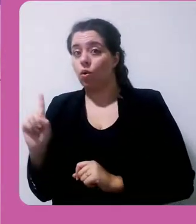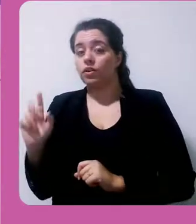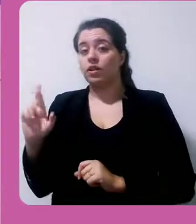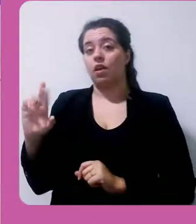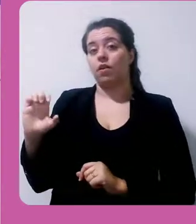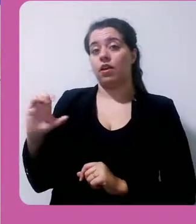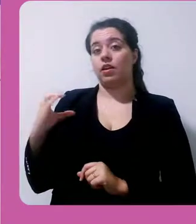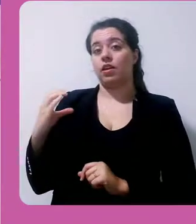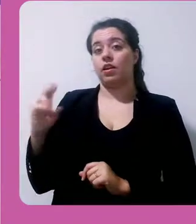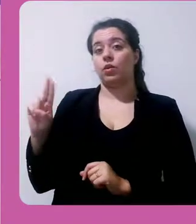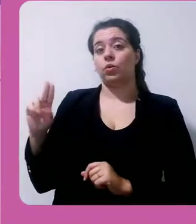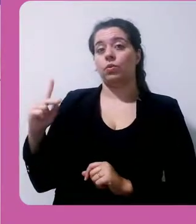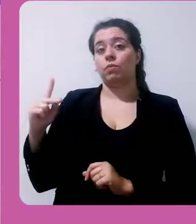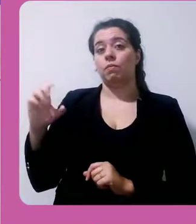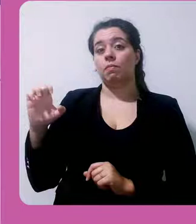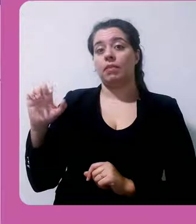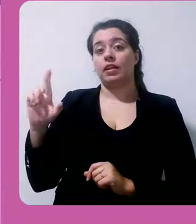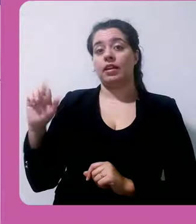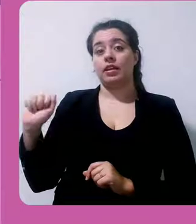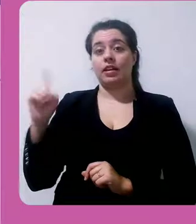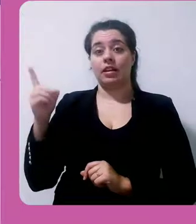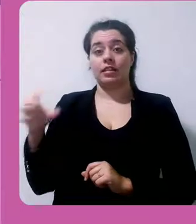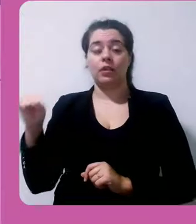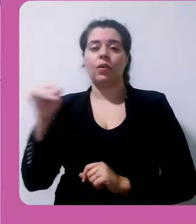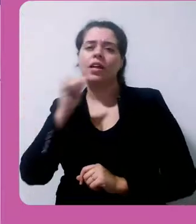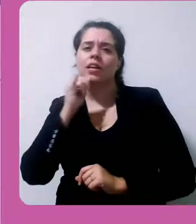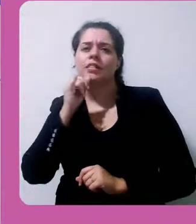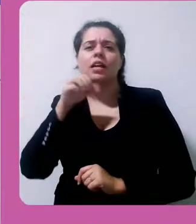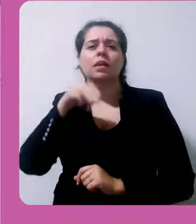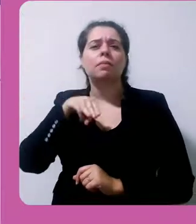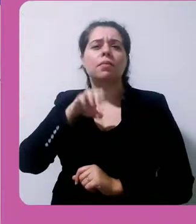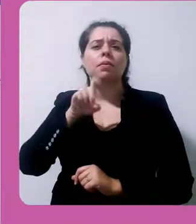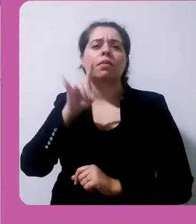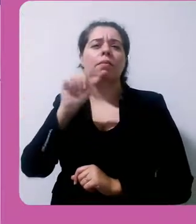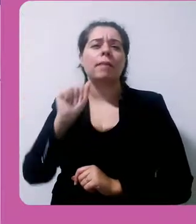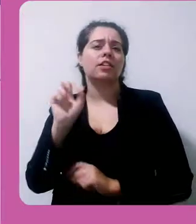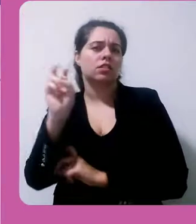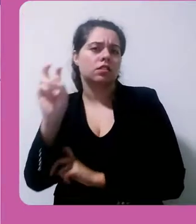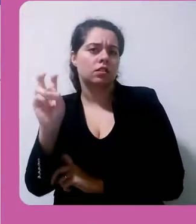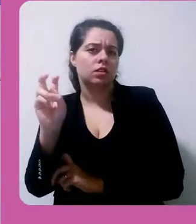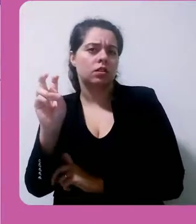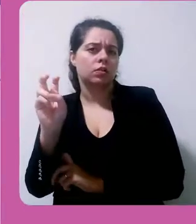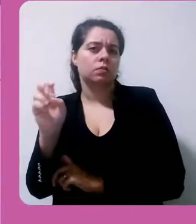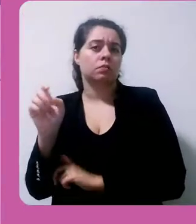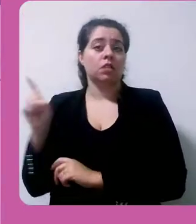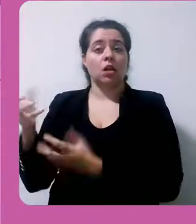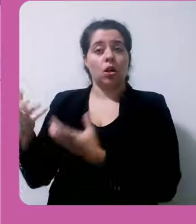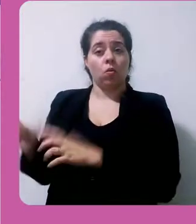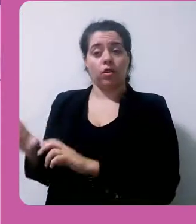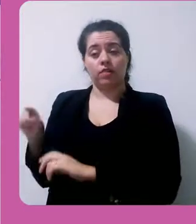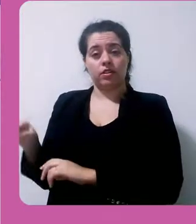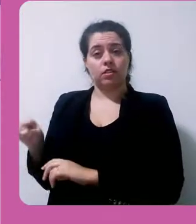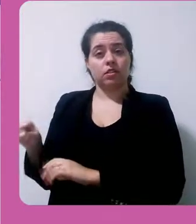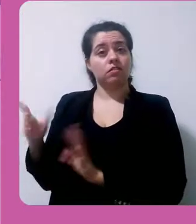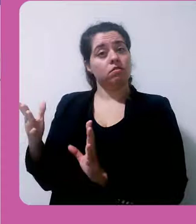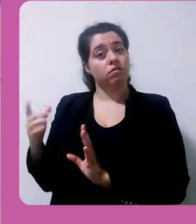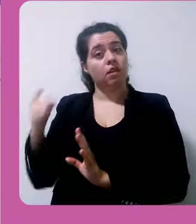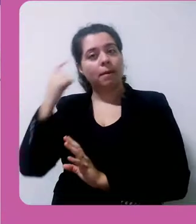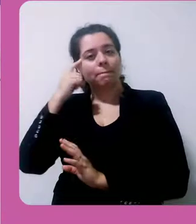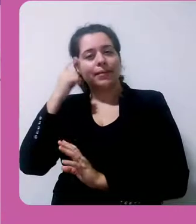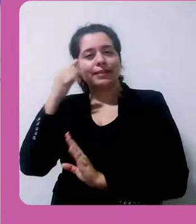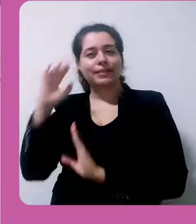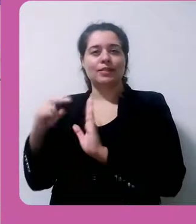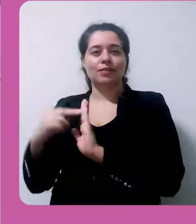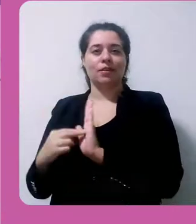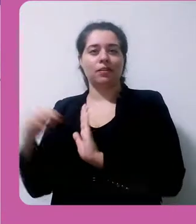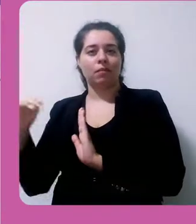ficou com 5 na média e não quer fazer a recuperação para ficar com a nota 5. Vai que ele acha que vai tirar menos. Ele pode